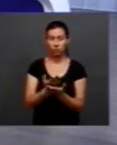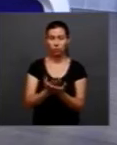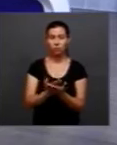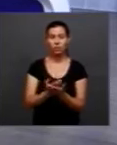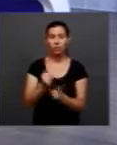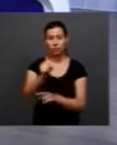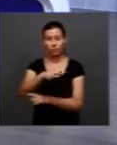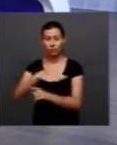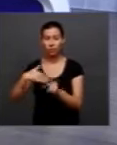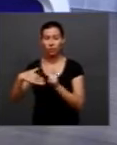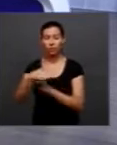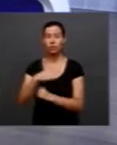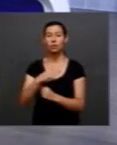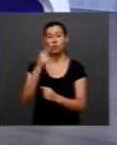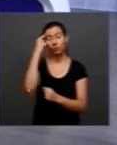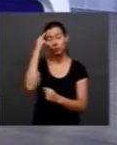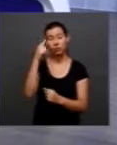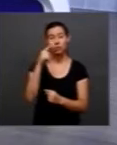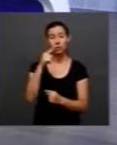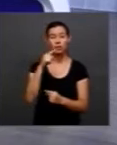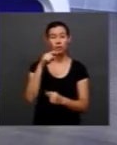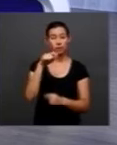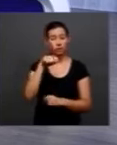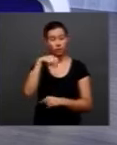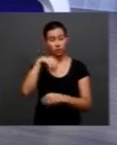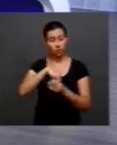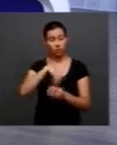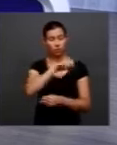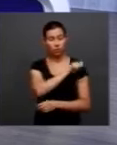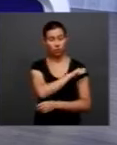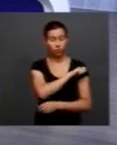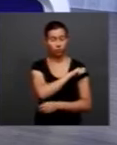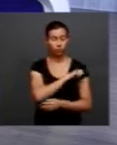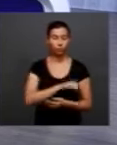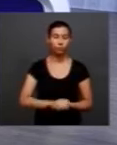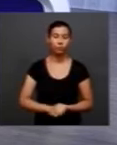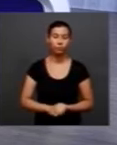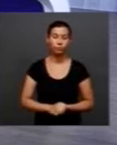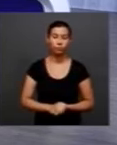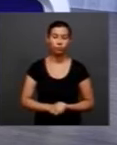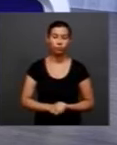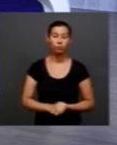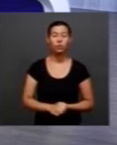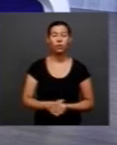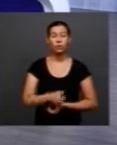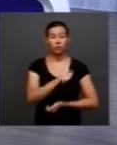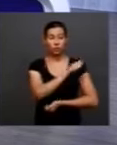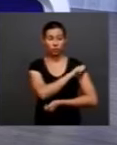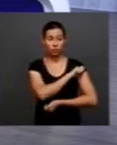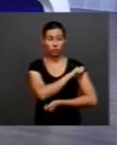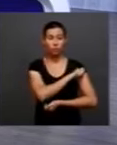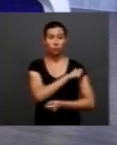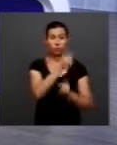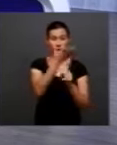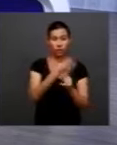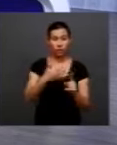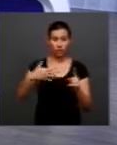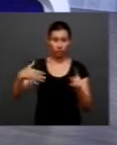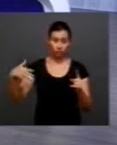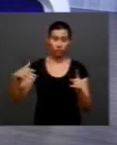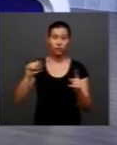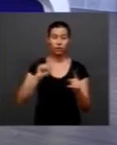E eu acho que pensar também que os estudantes LGBTs compõem também o corpo discente